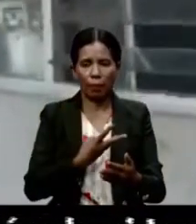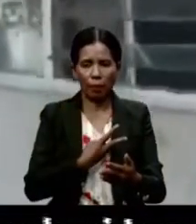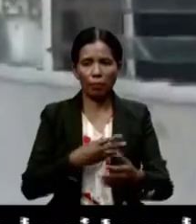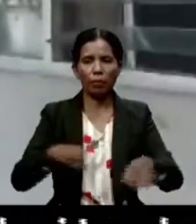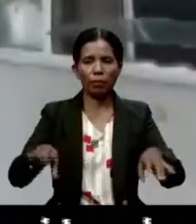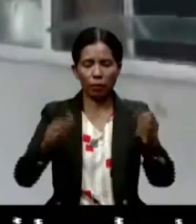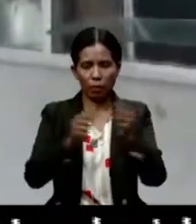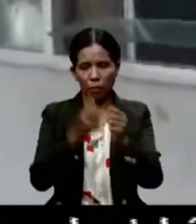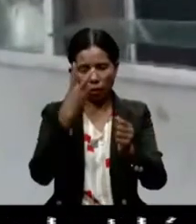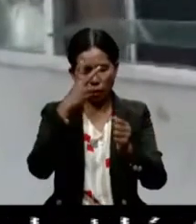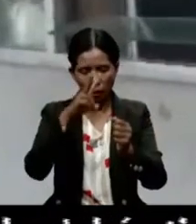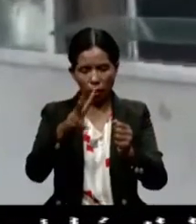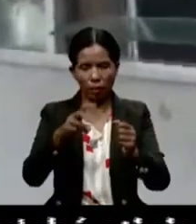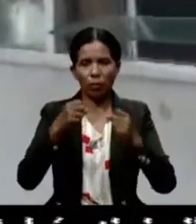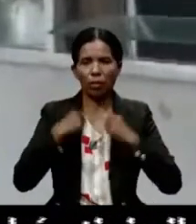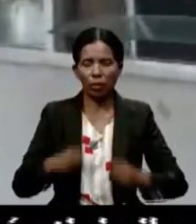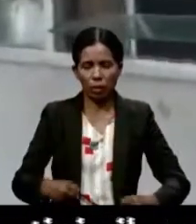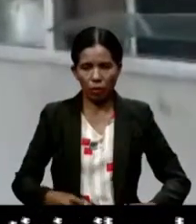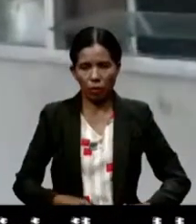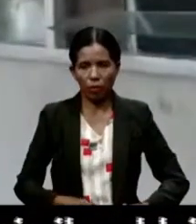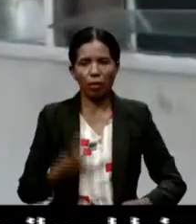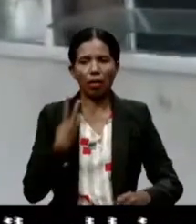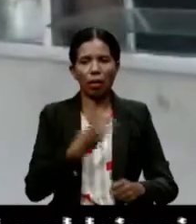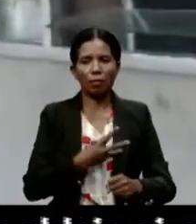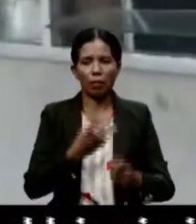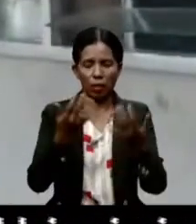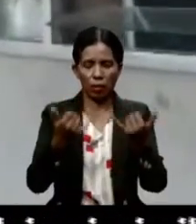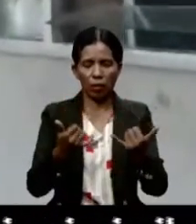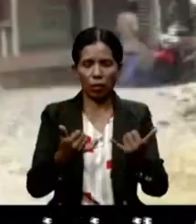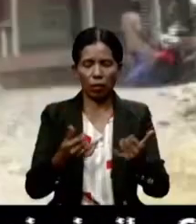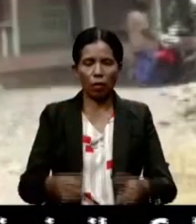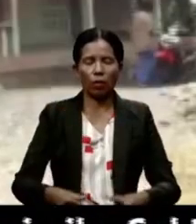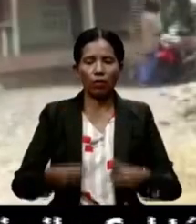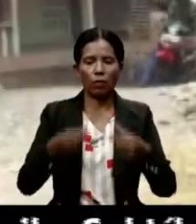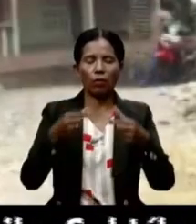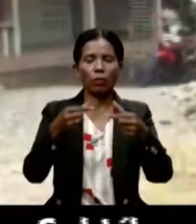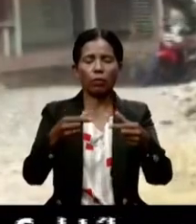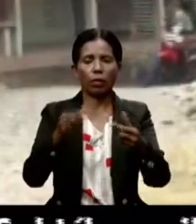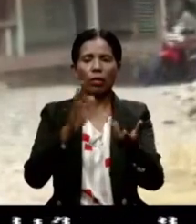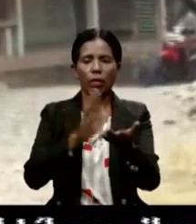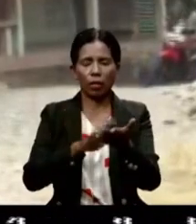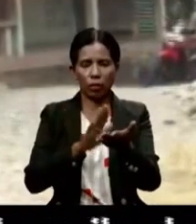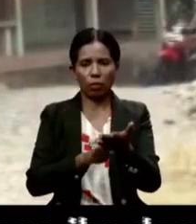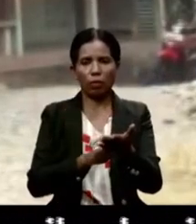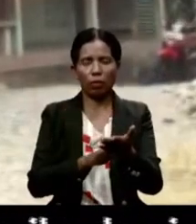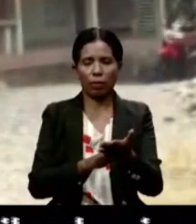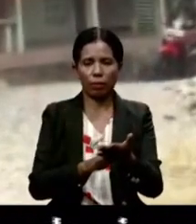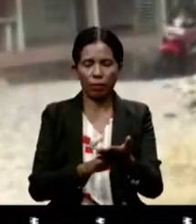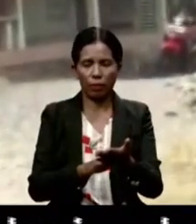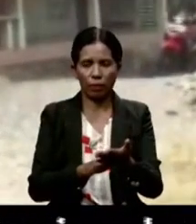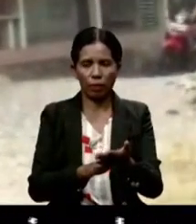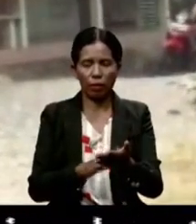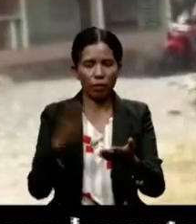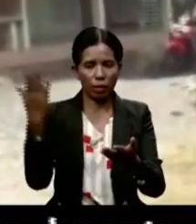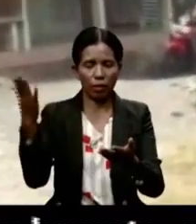coordena areba nini situação saúde né então a mi agora titi pela hija escola e a